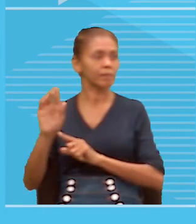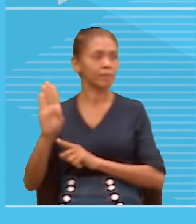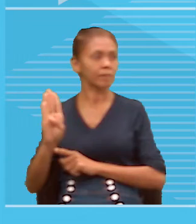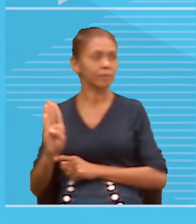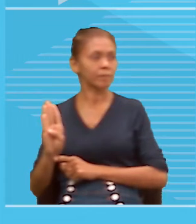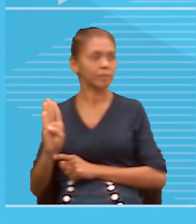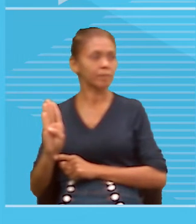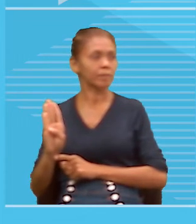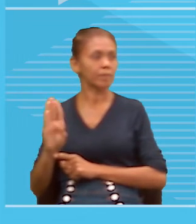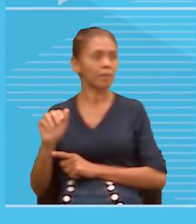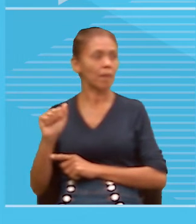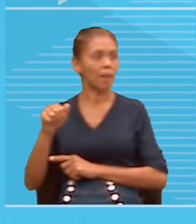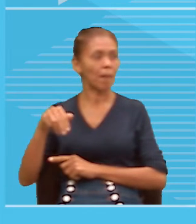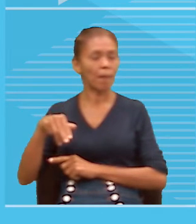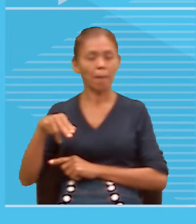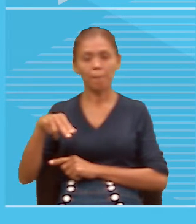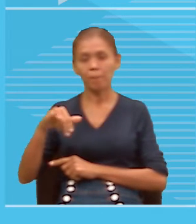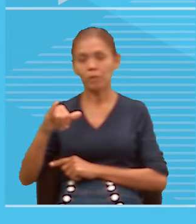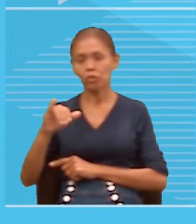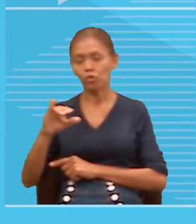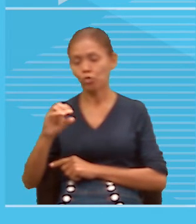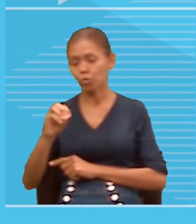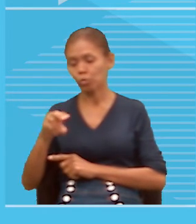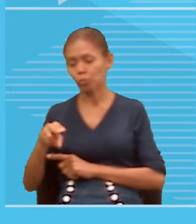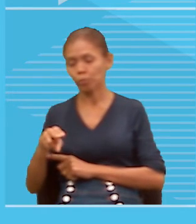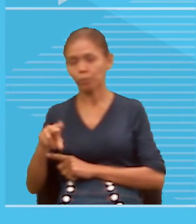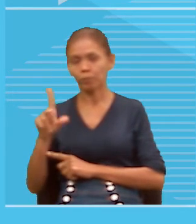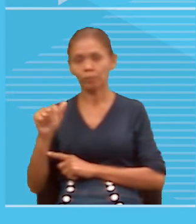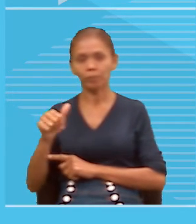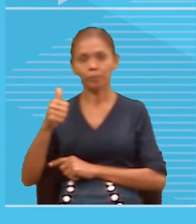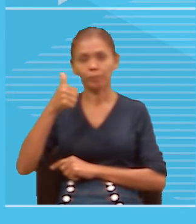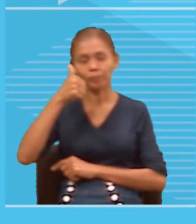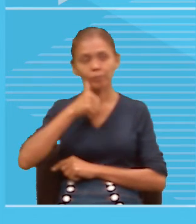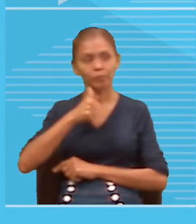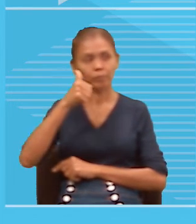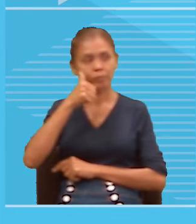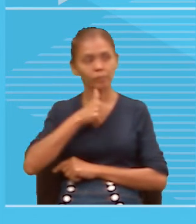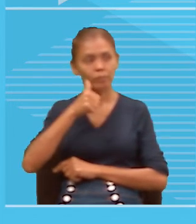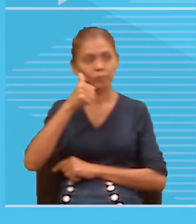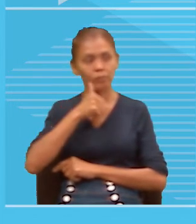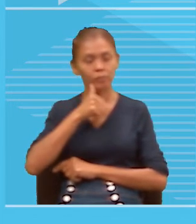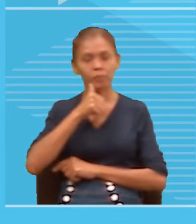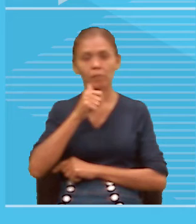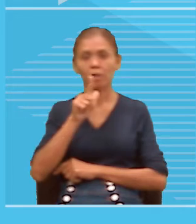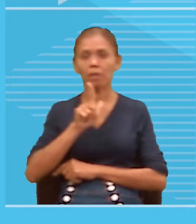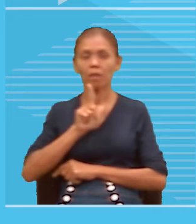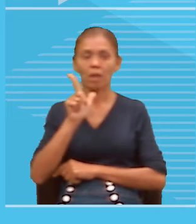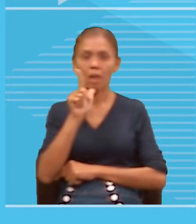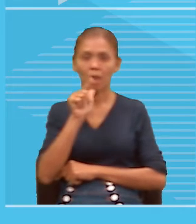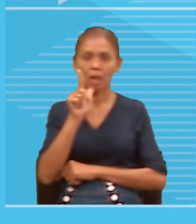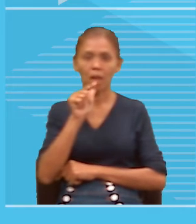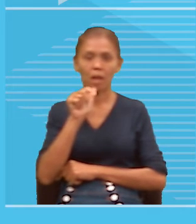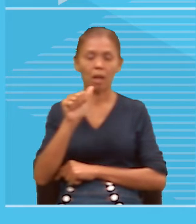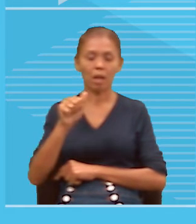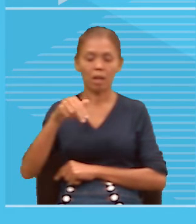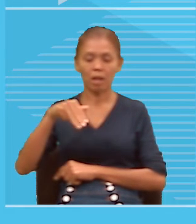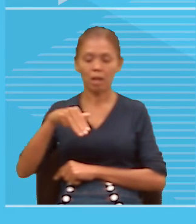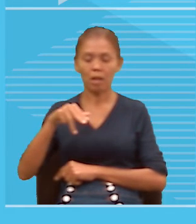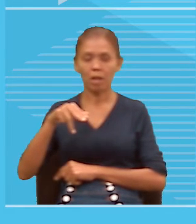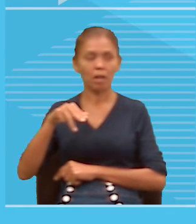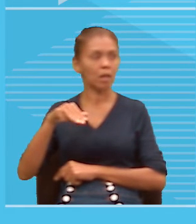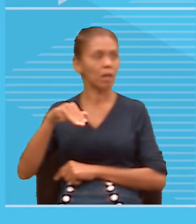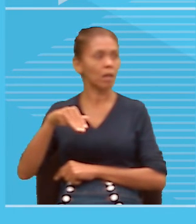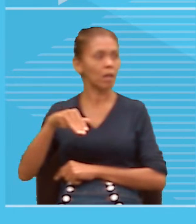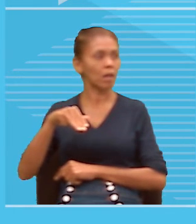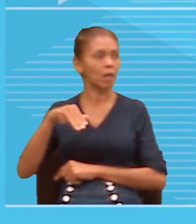o ânion inclusive quando a mulher né Nós temos o líquido amniótico lembra